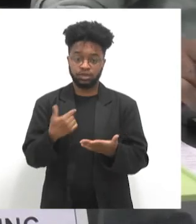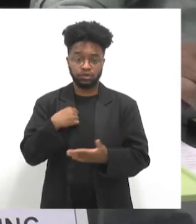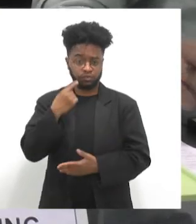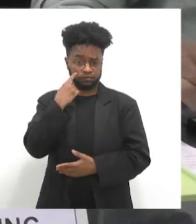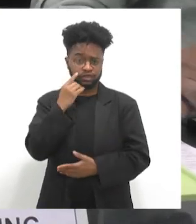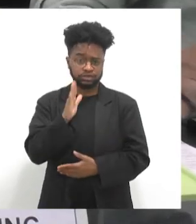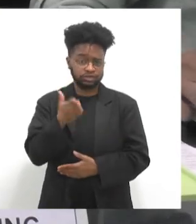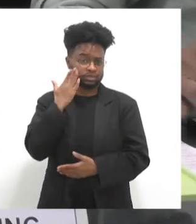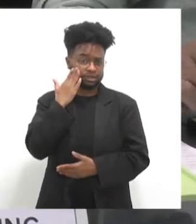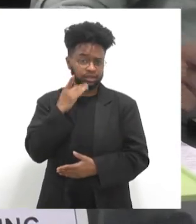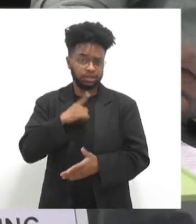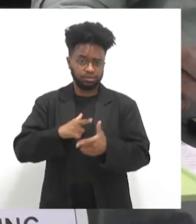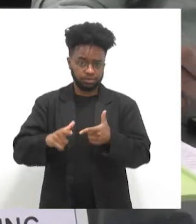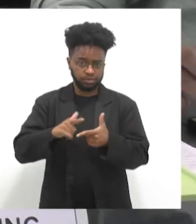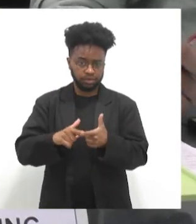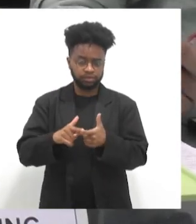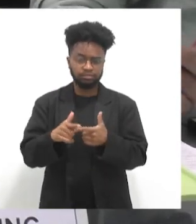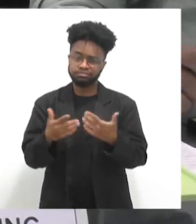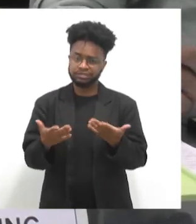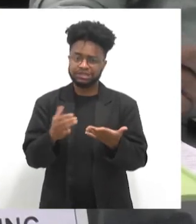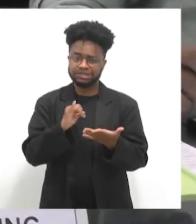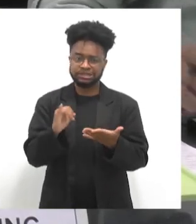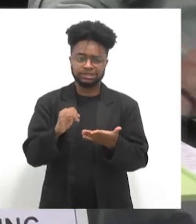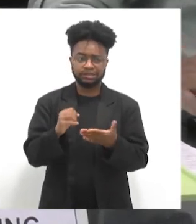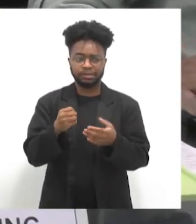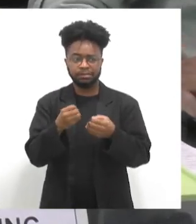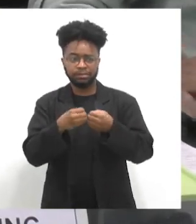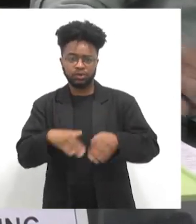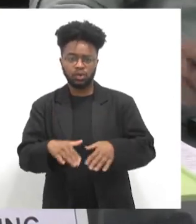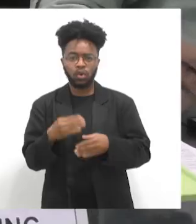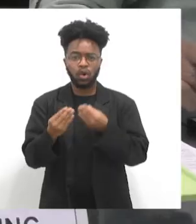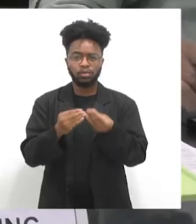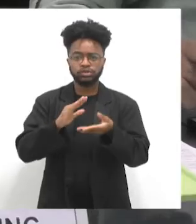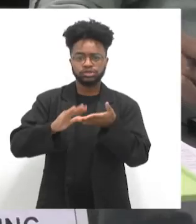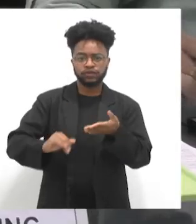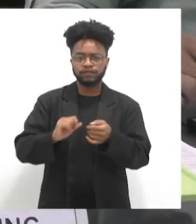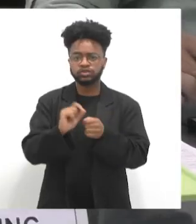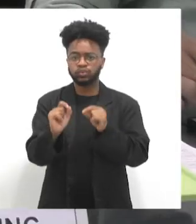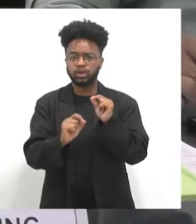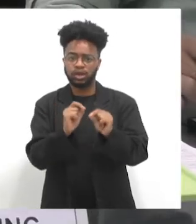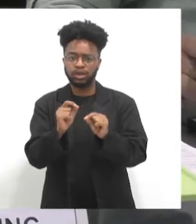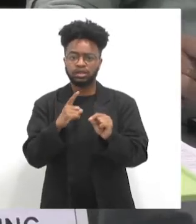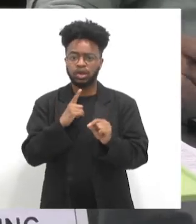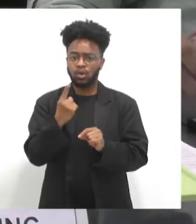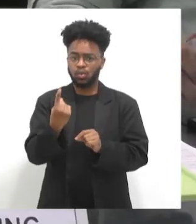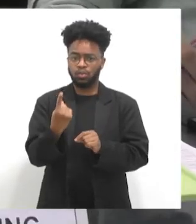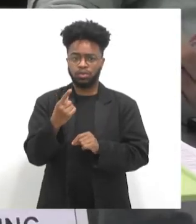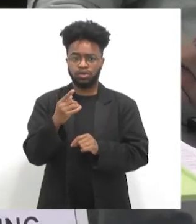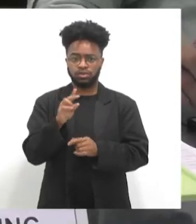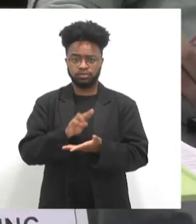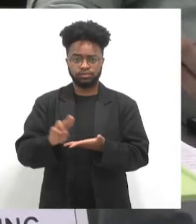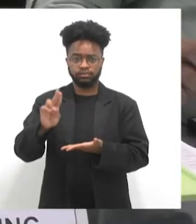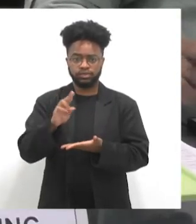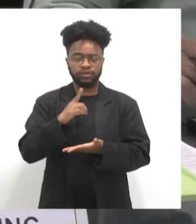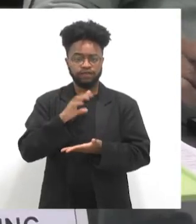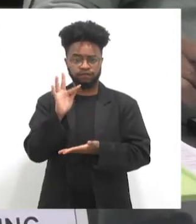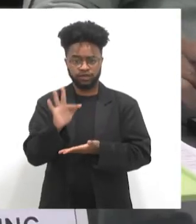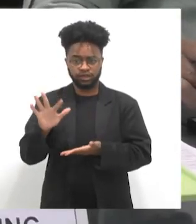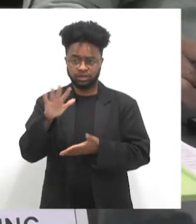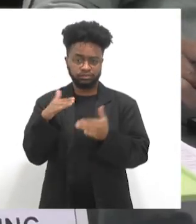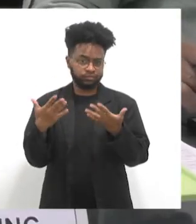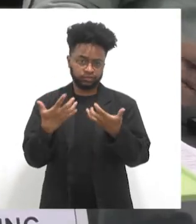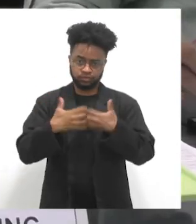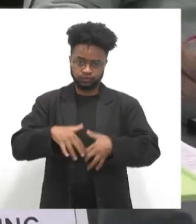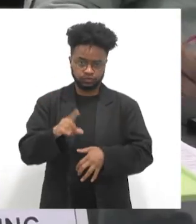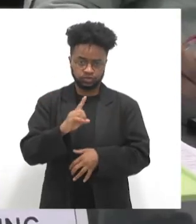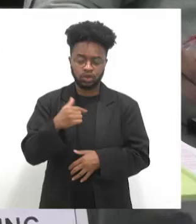ter problema, então está tudo ferrado, então como é que você vai tirar não sei quantos e botar para uma universidade, ainda por cima federal, então isso não ia dar certo.